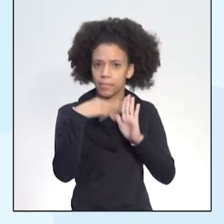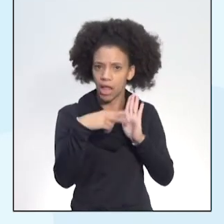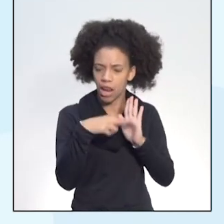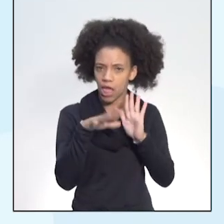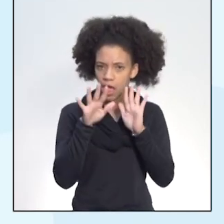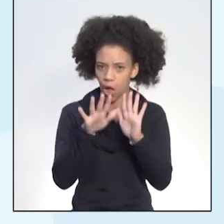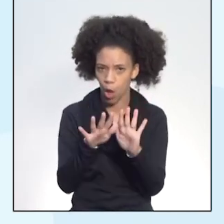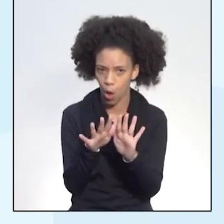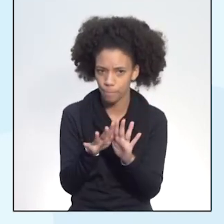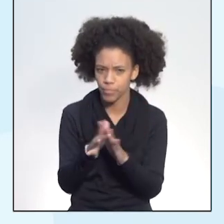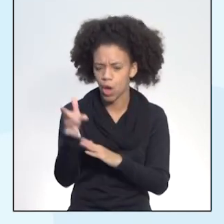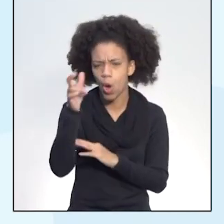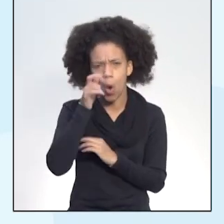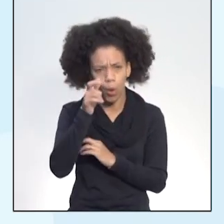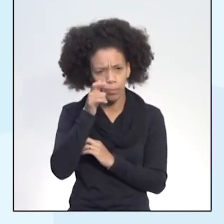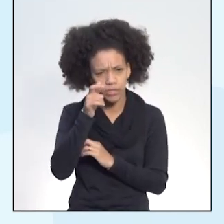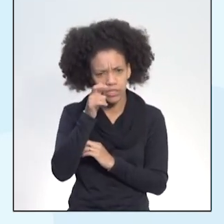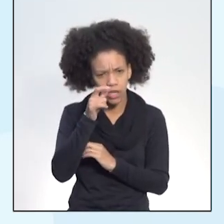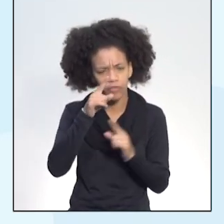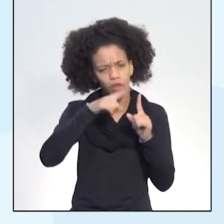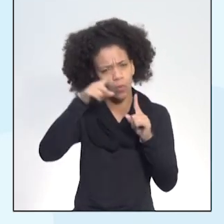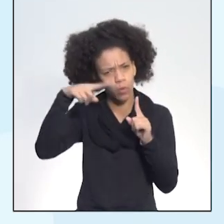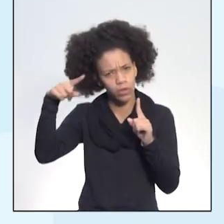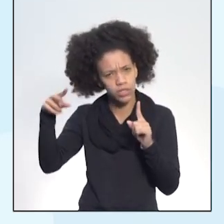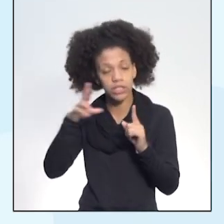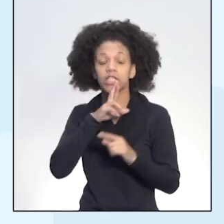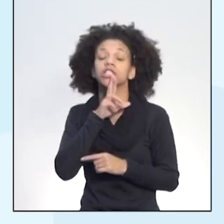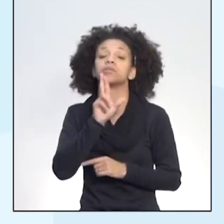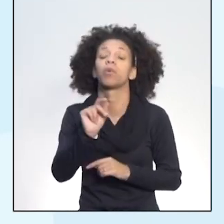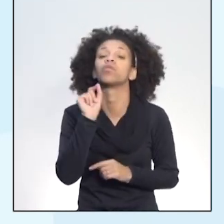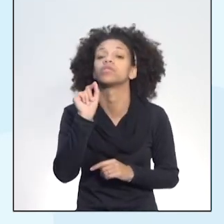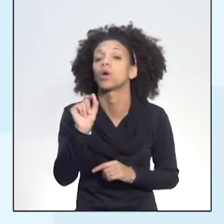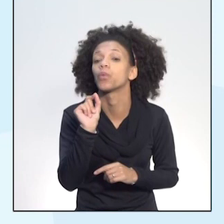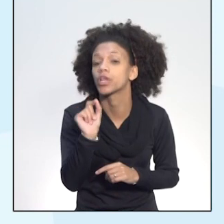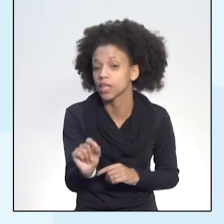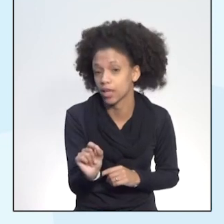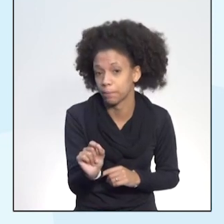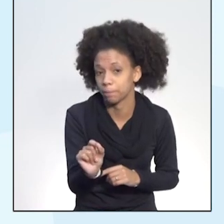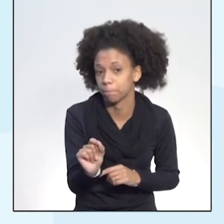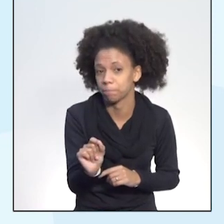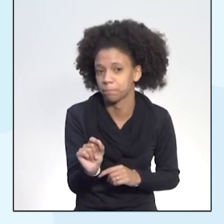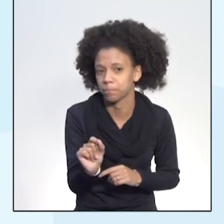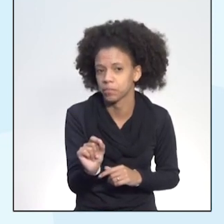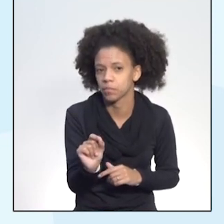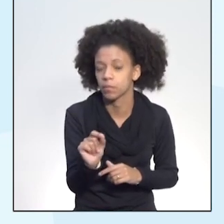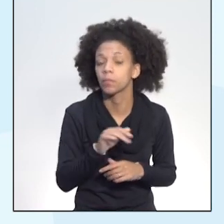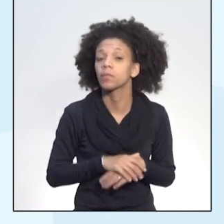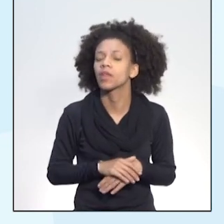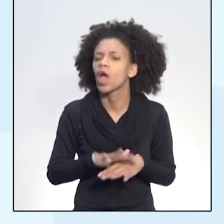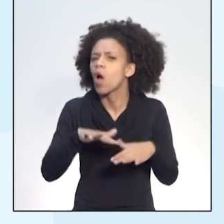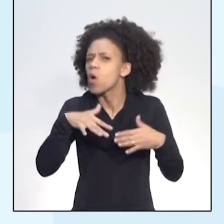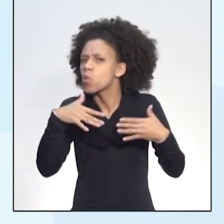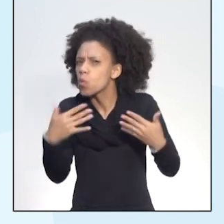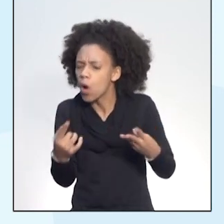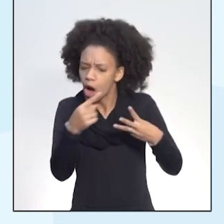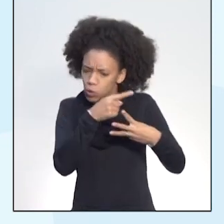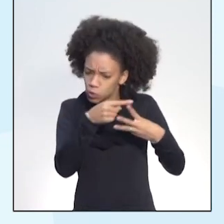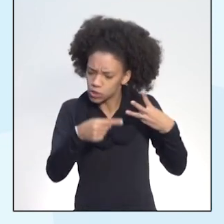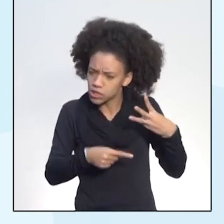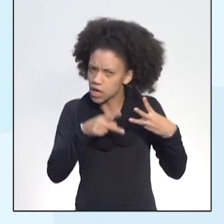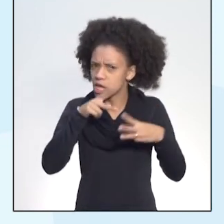lermos. Observe o infográfico e responda a seguinte questão. Qual dos